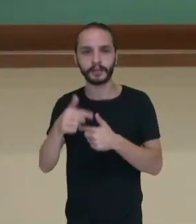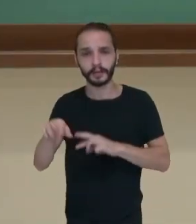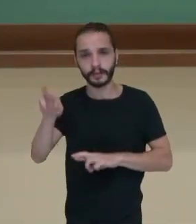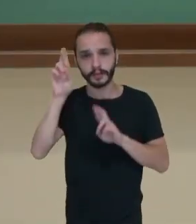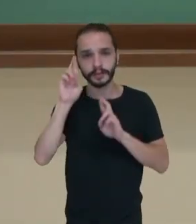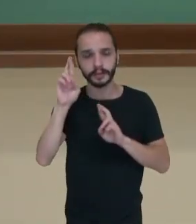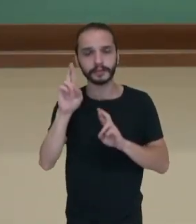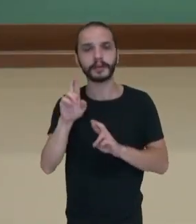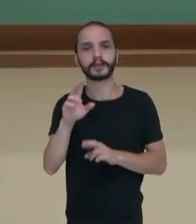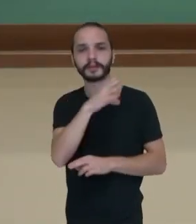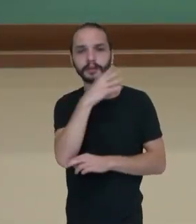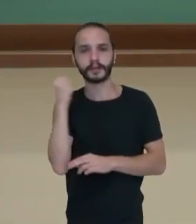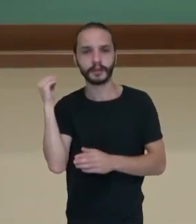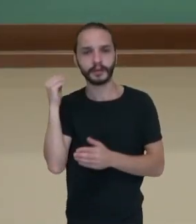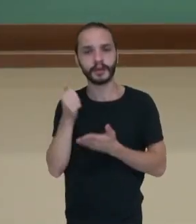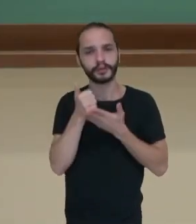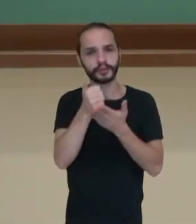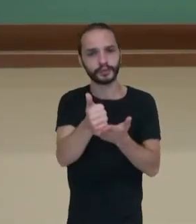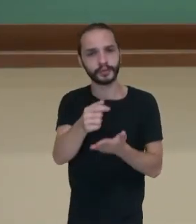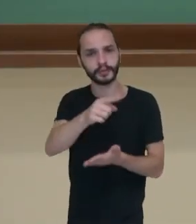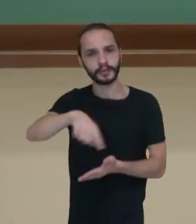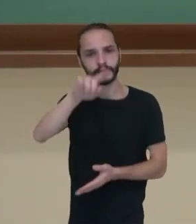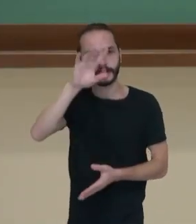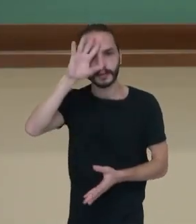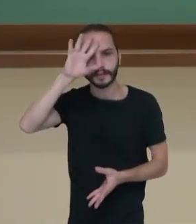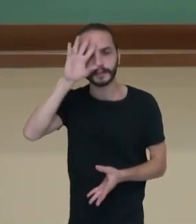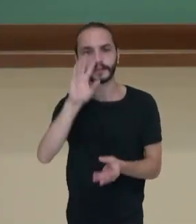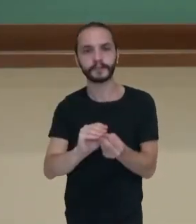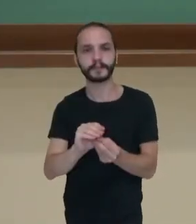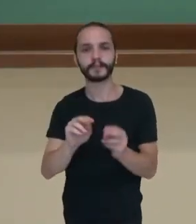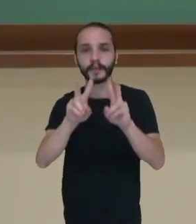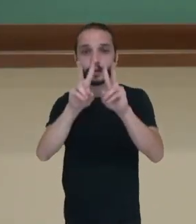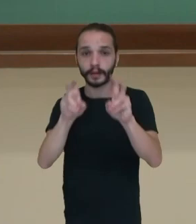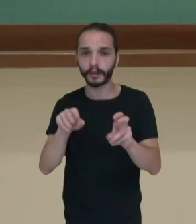ter contribuído na aula de hoje com vocês para o entendimento